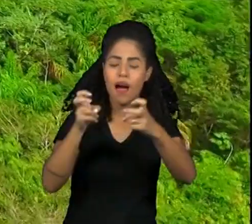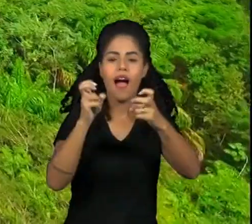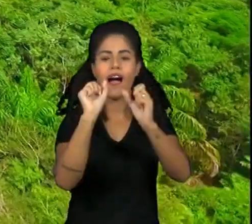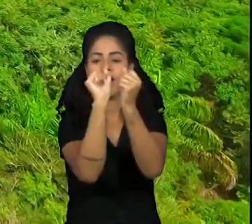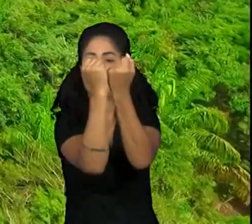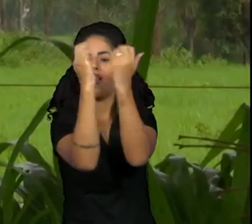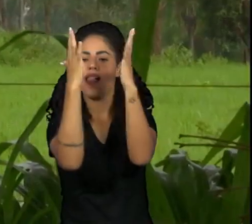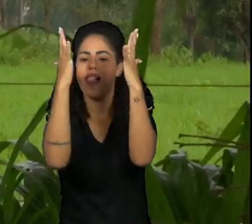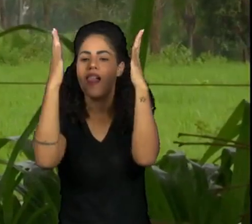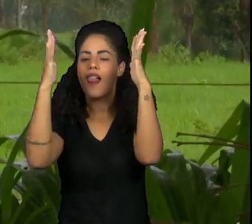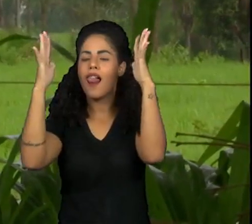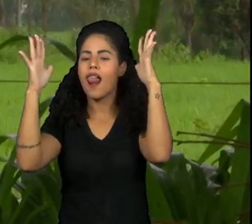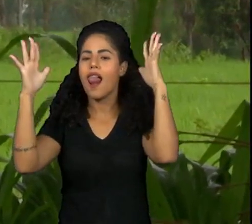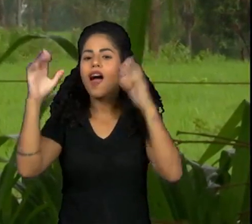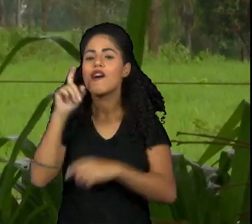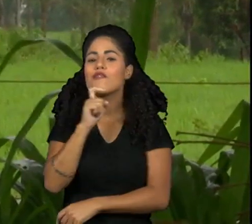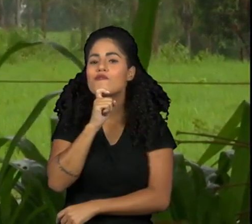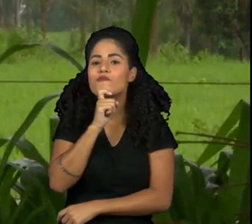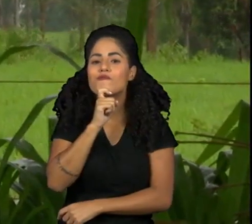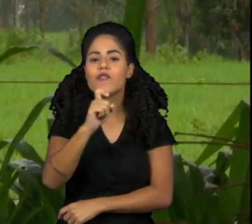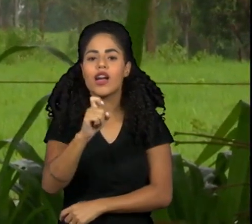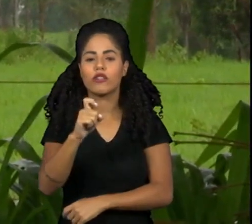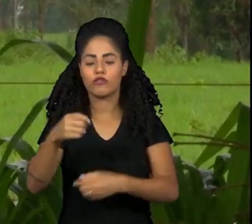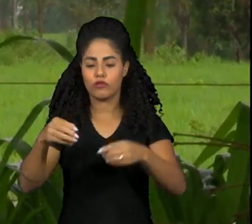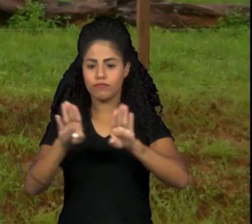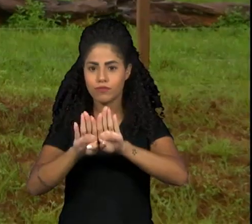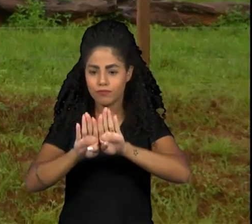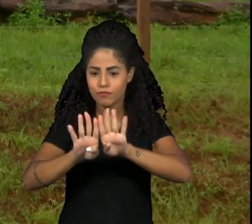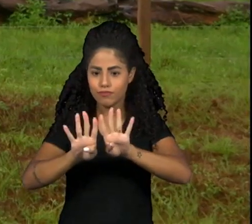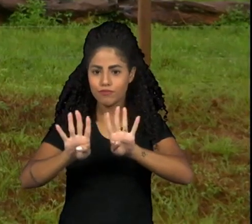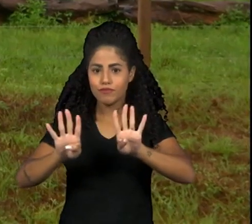encobre o solo. Fora da área protegida, a paisagem é outra.